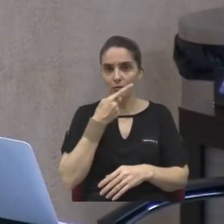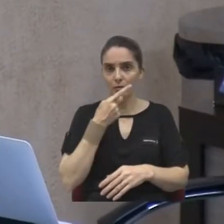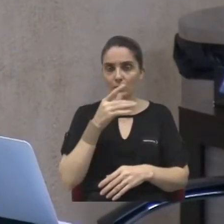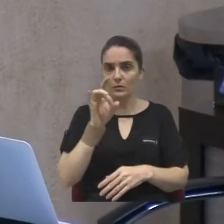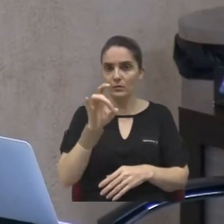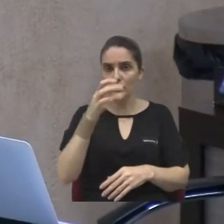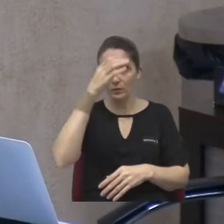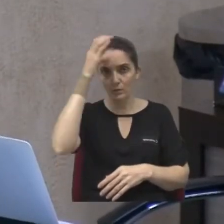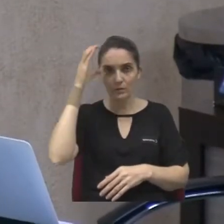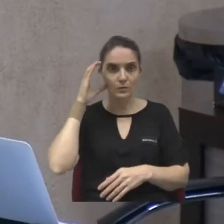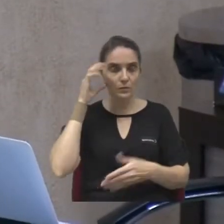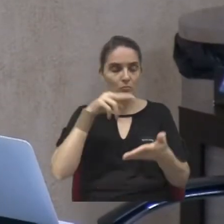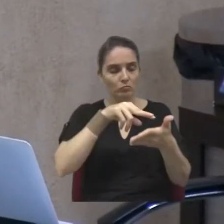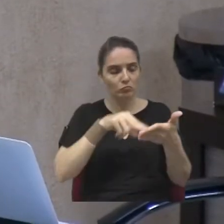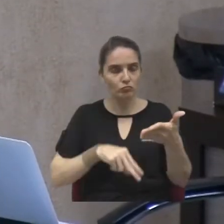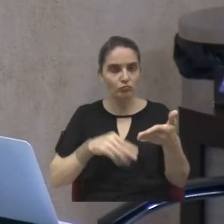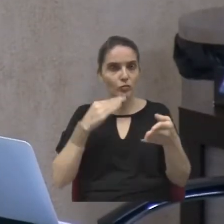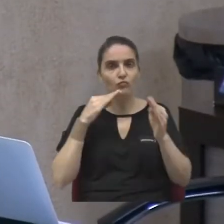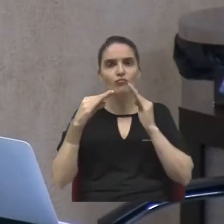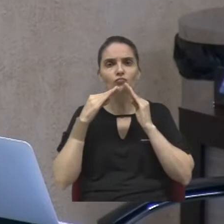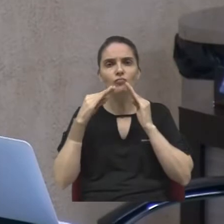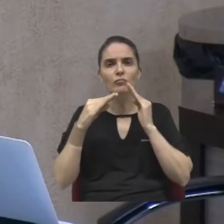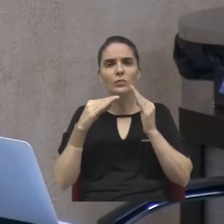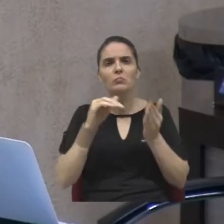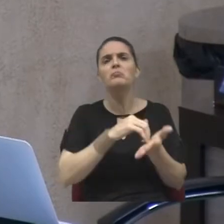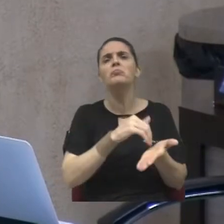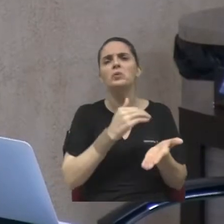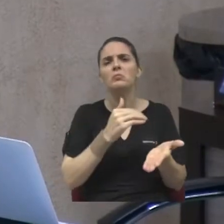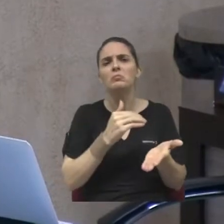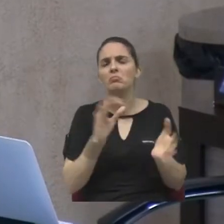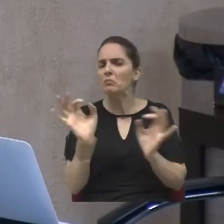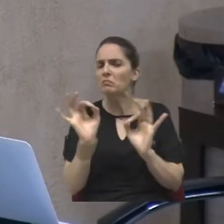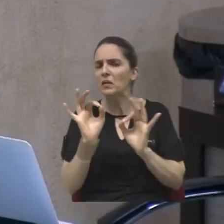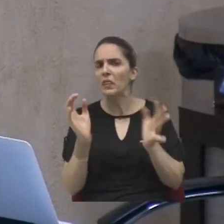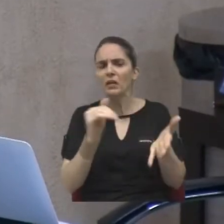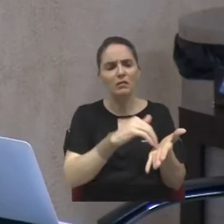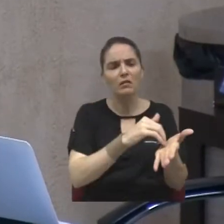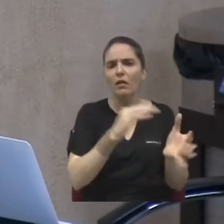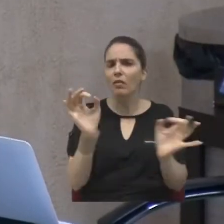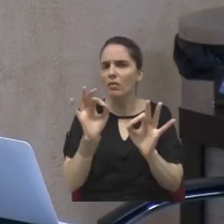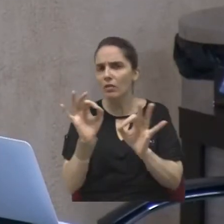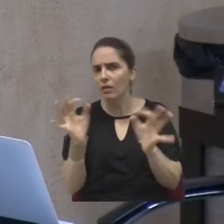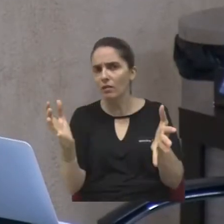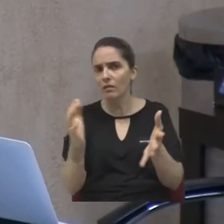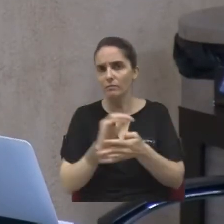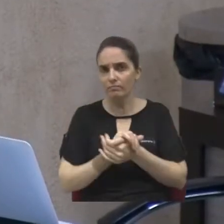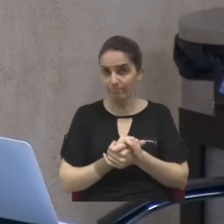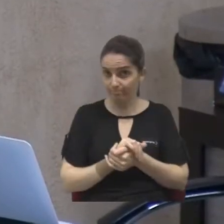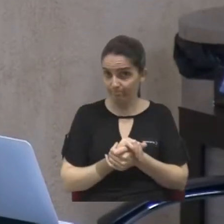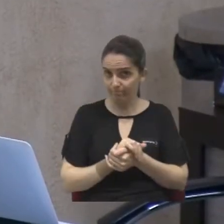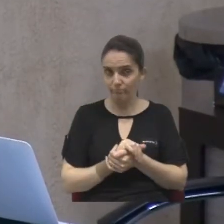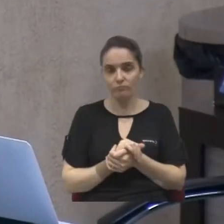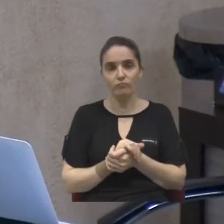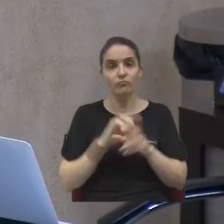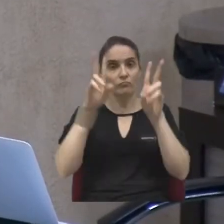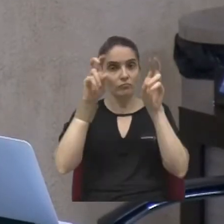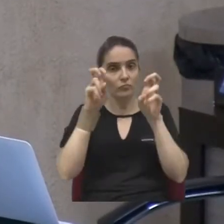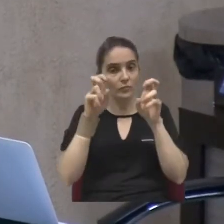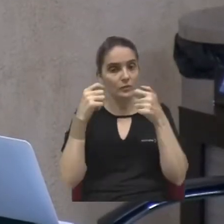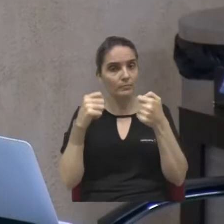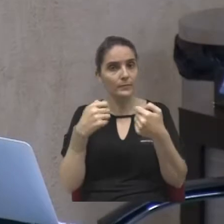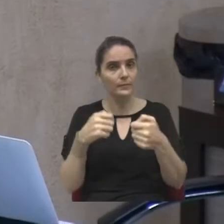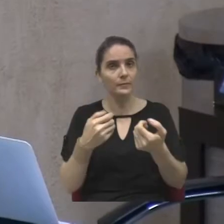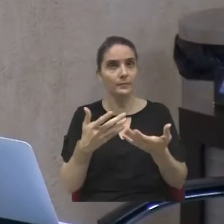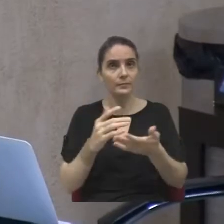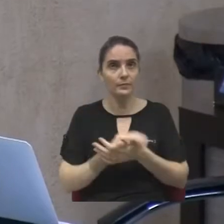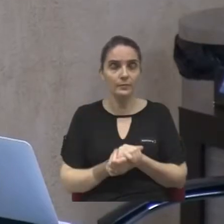no meu Facebook é: cadê o secretário? Até agora nada, até agora nada, até agora nada. Que é uma questão pontual e até agora nada, né?